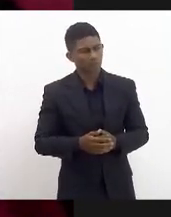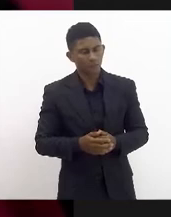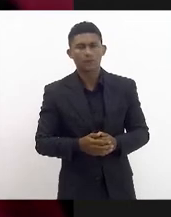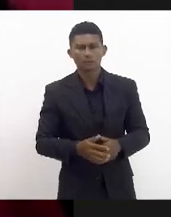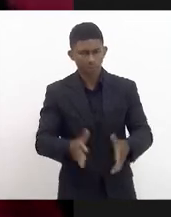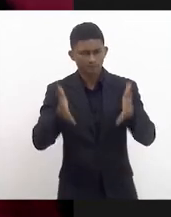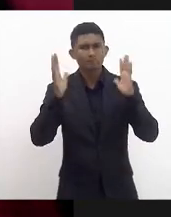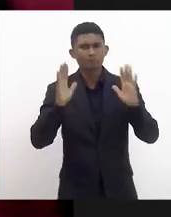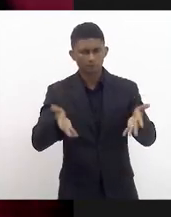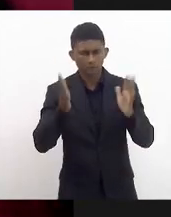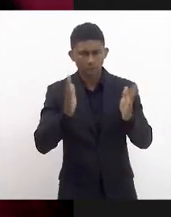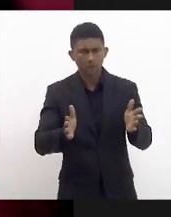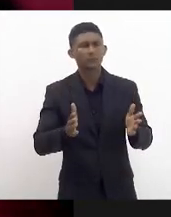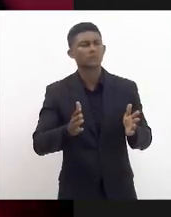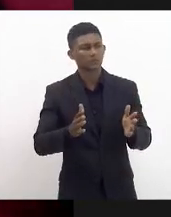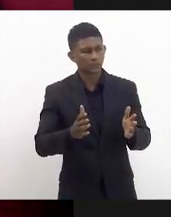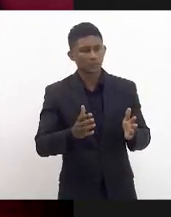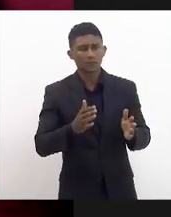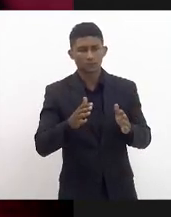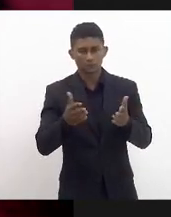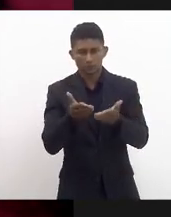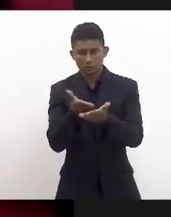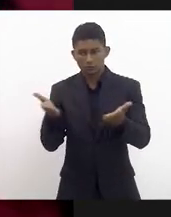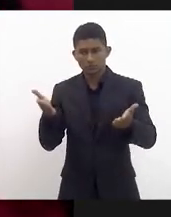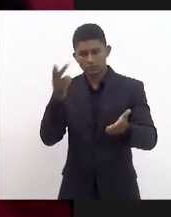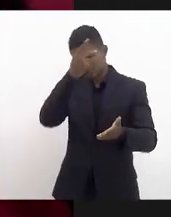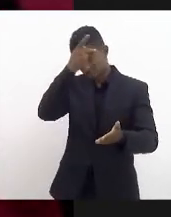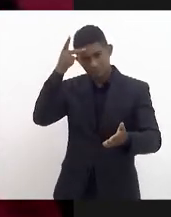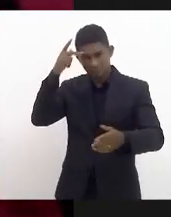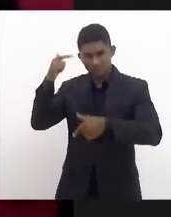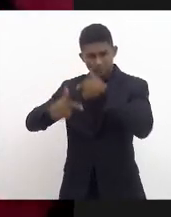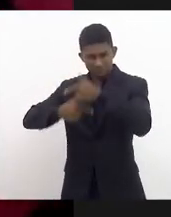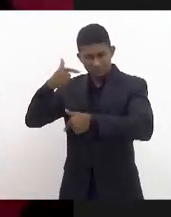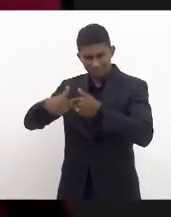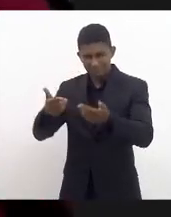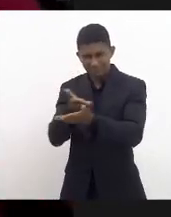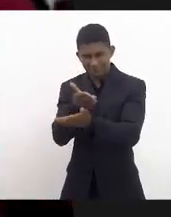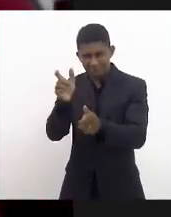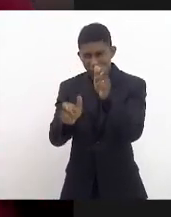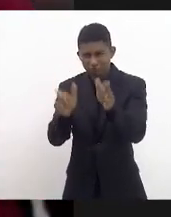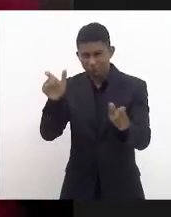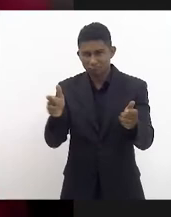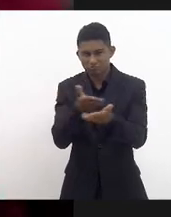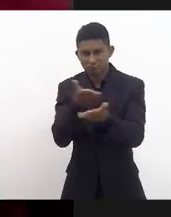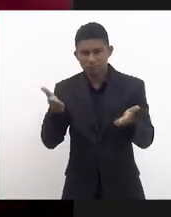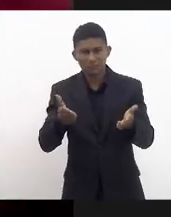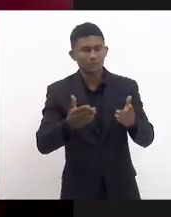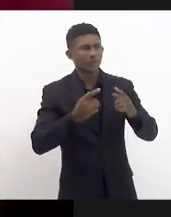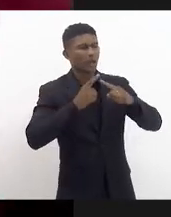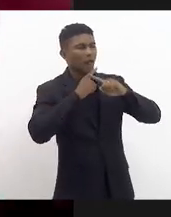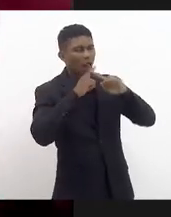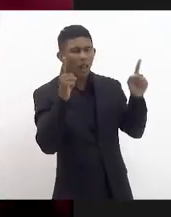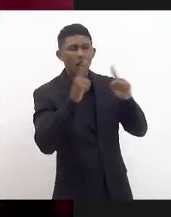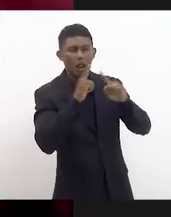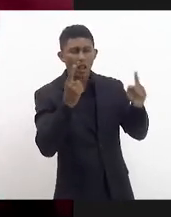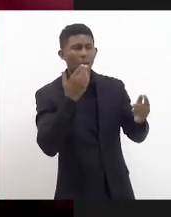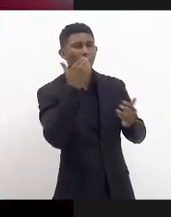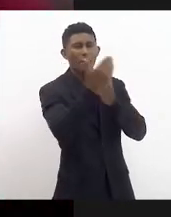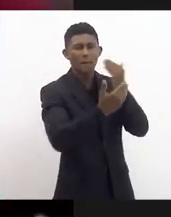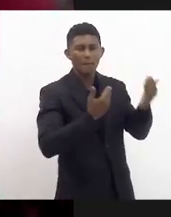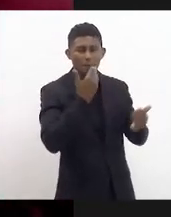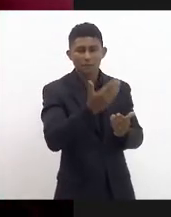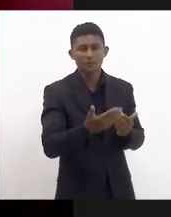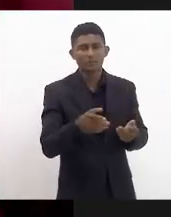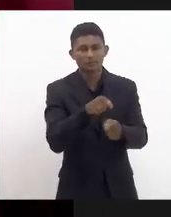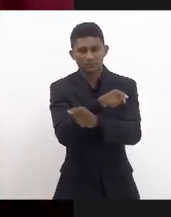já de algum tempo dos trabalhadores, principalmente nessa representação da bancada dos trabalhadores do CETERJ, né, do